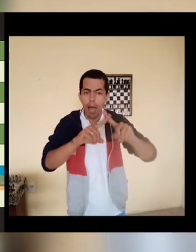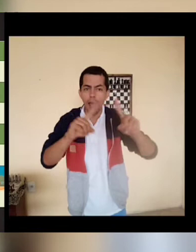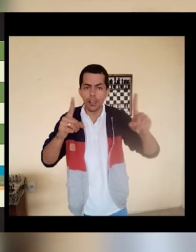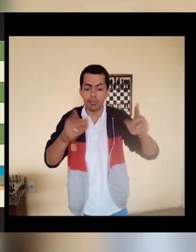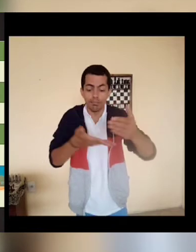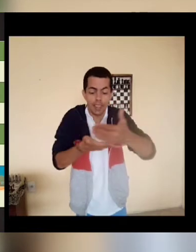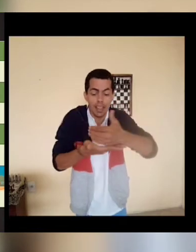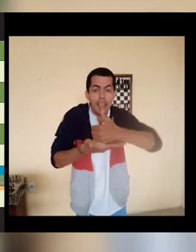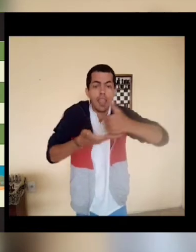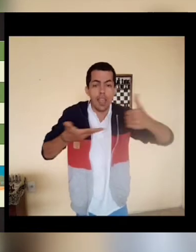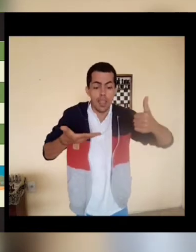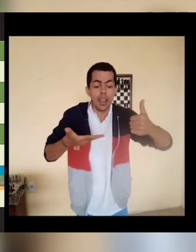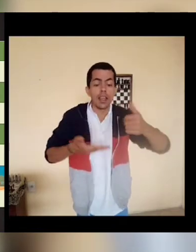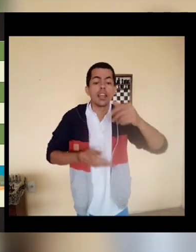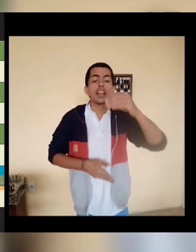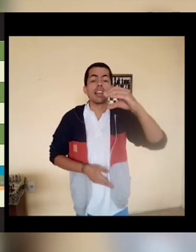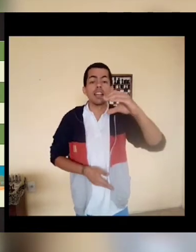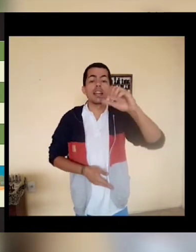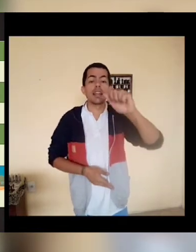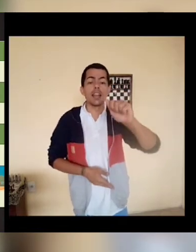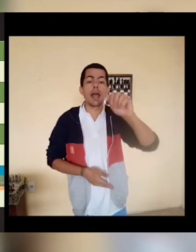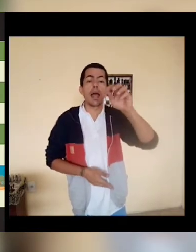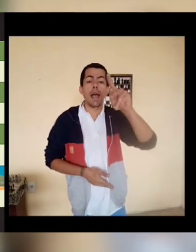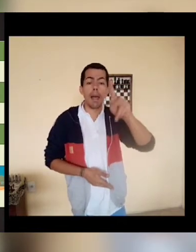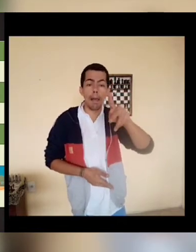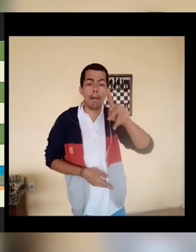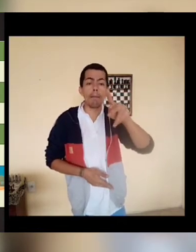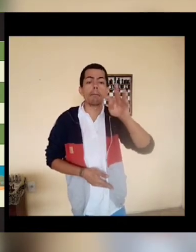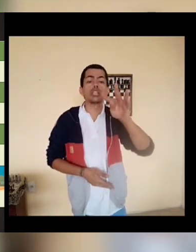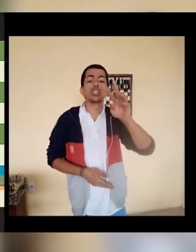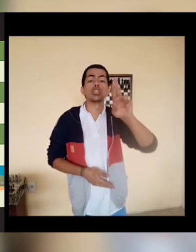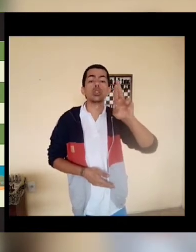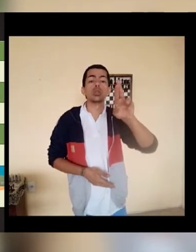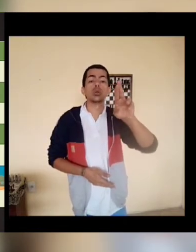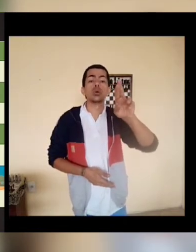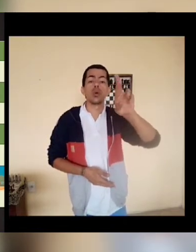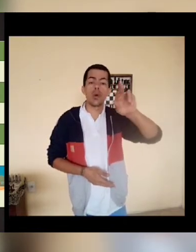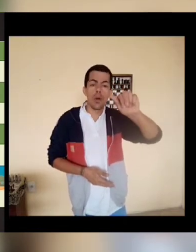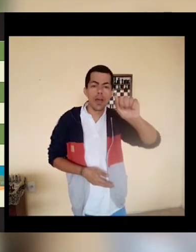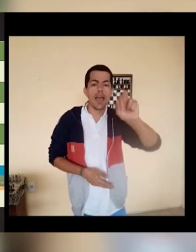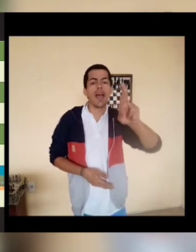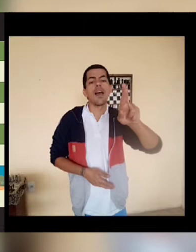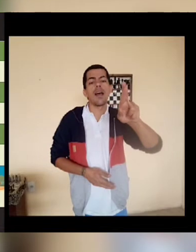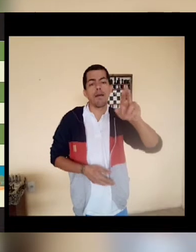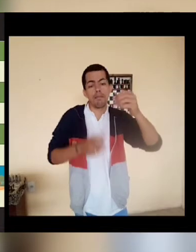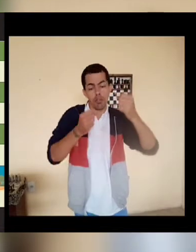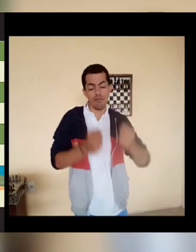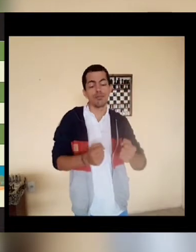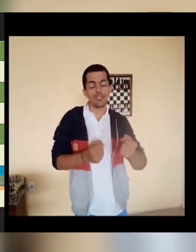linha reta, ok? Mas no momento da captura, e aí ele pode sim capturar